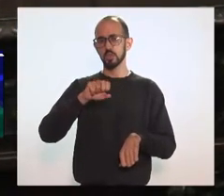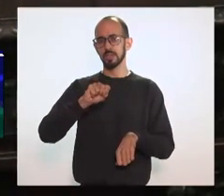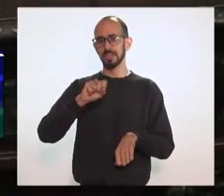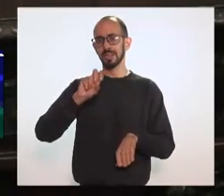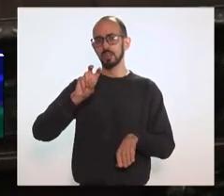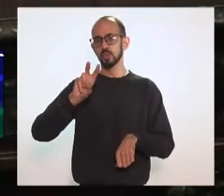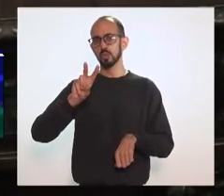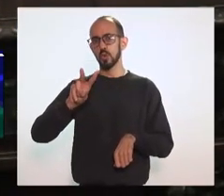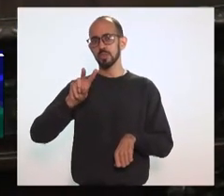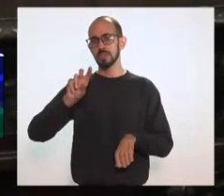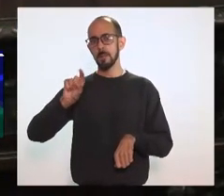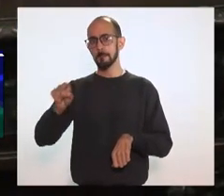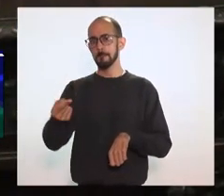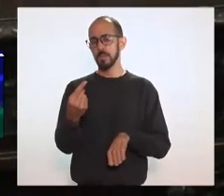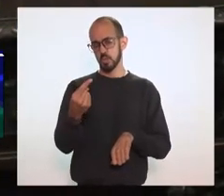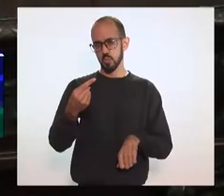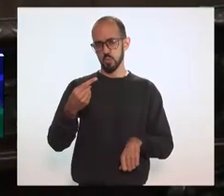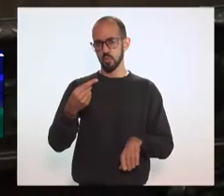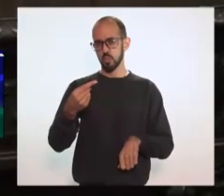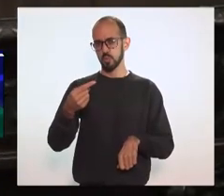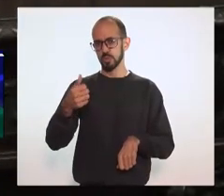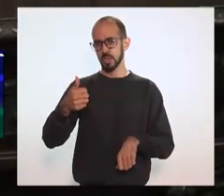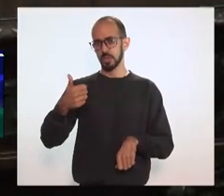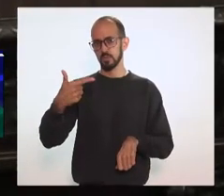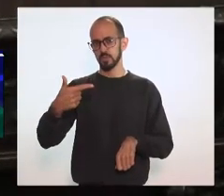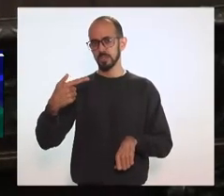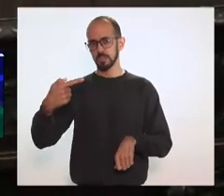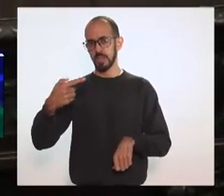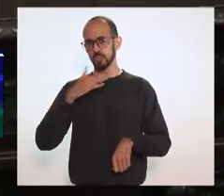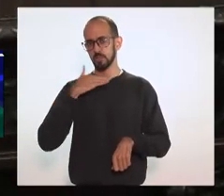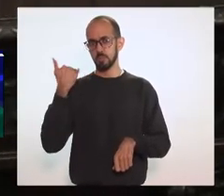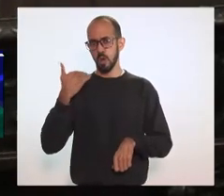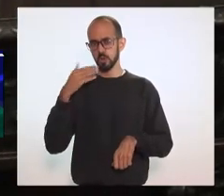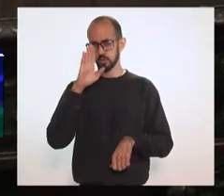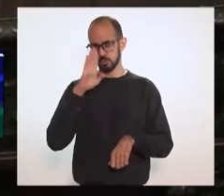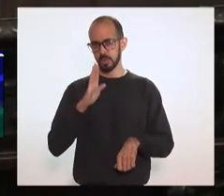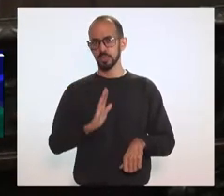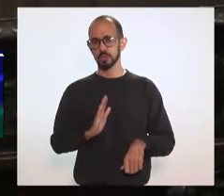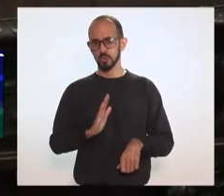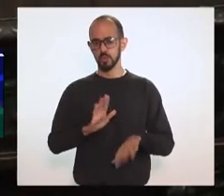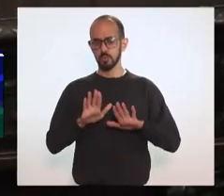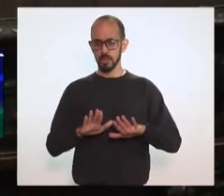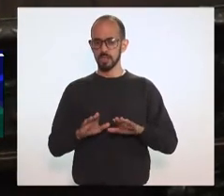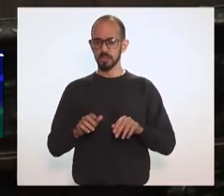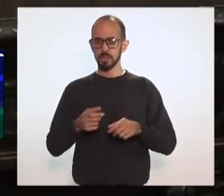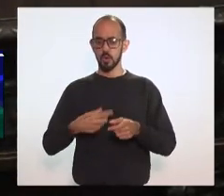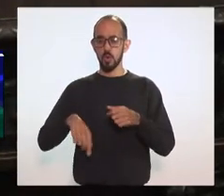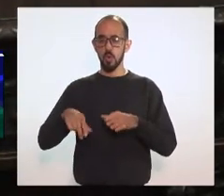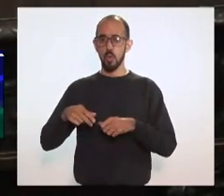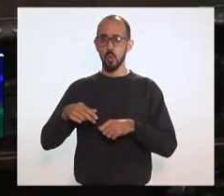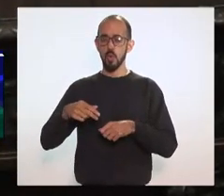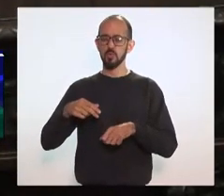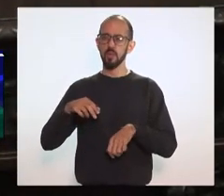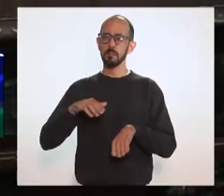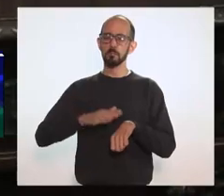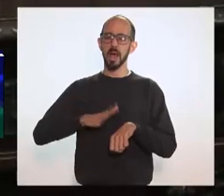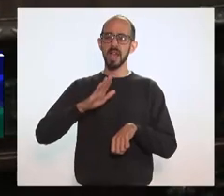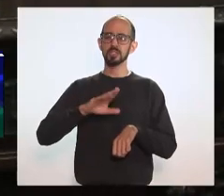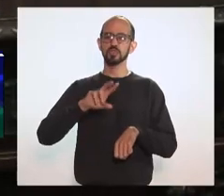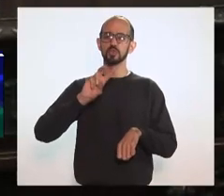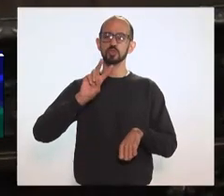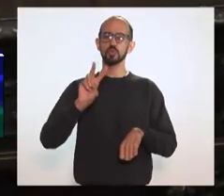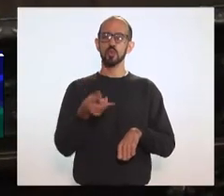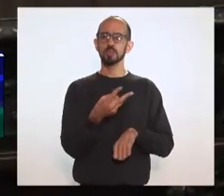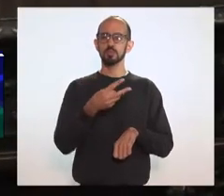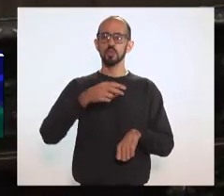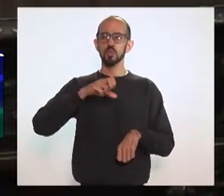282.127 mortos no Brasil, sendo que ontem, como sabemos, nós tivemos um número superior a 2.800 pessoas,